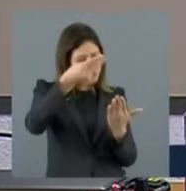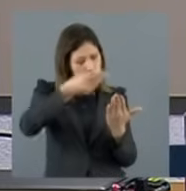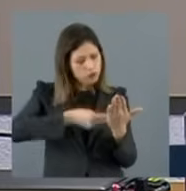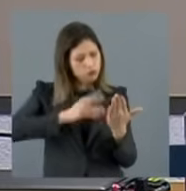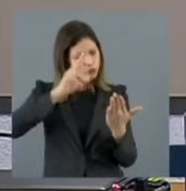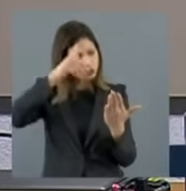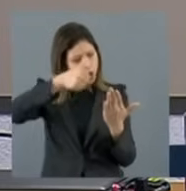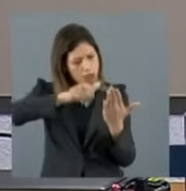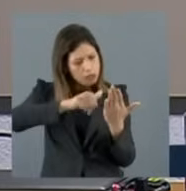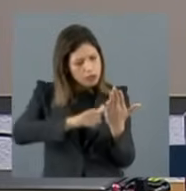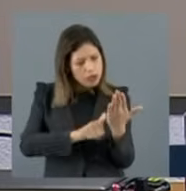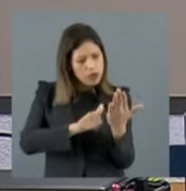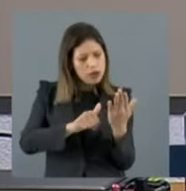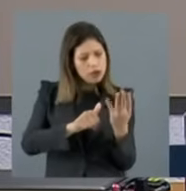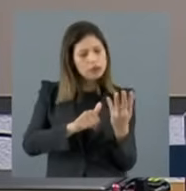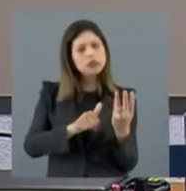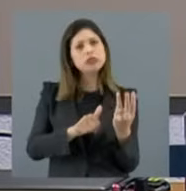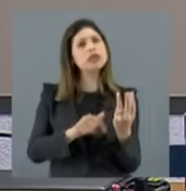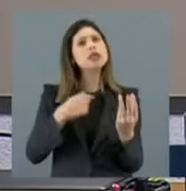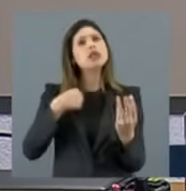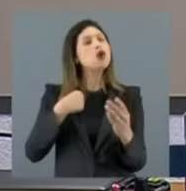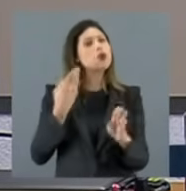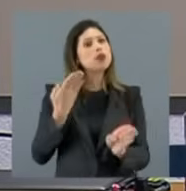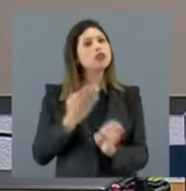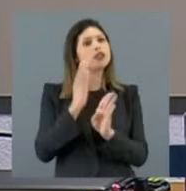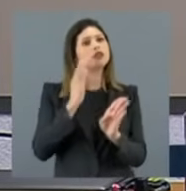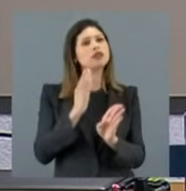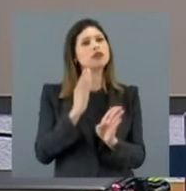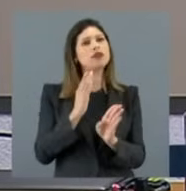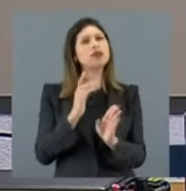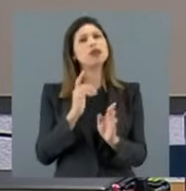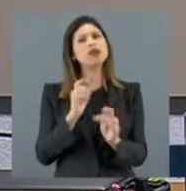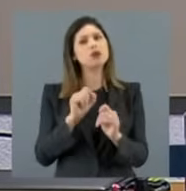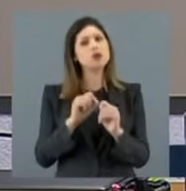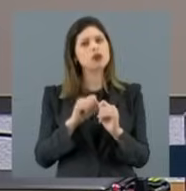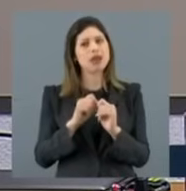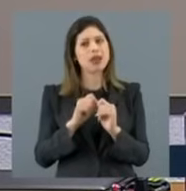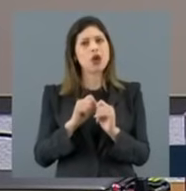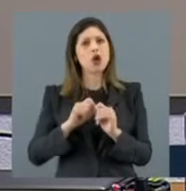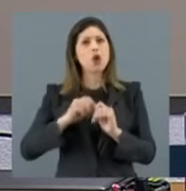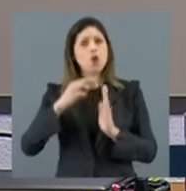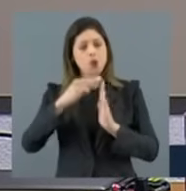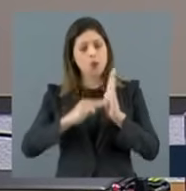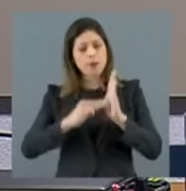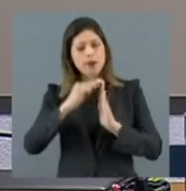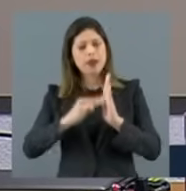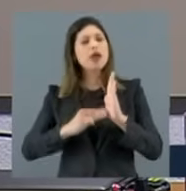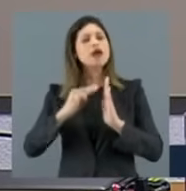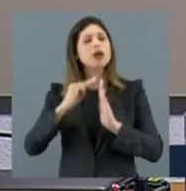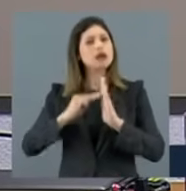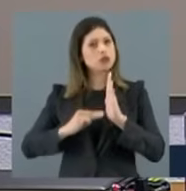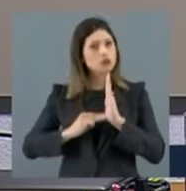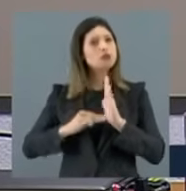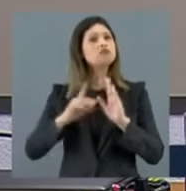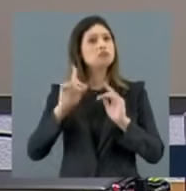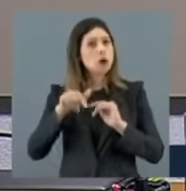Então a gente descobriu que não apenas o método era válido,